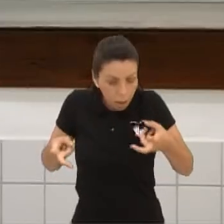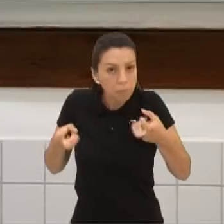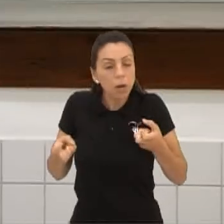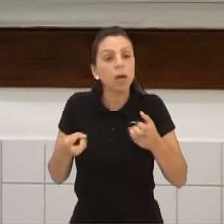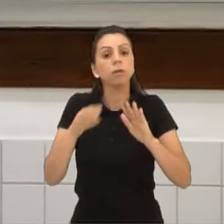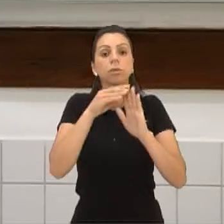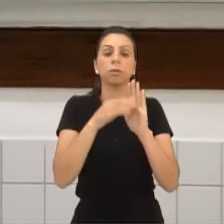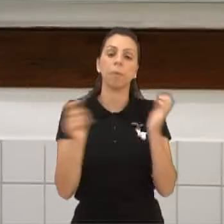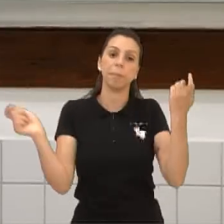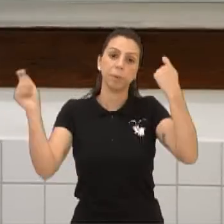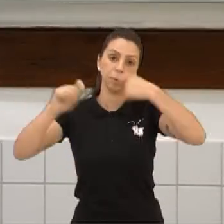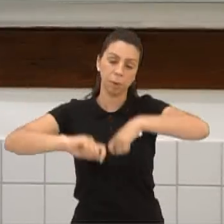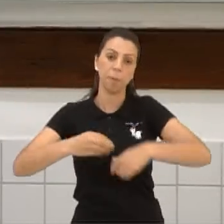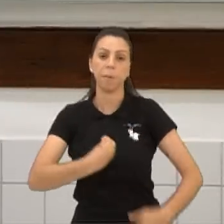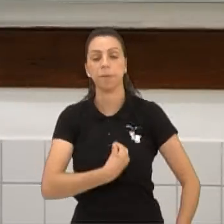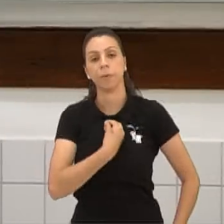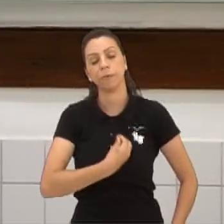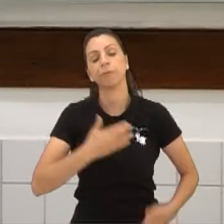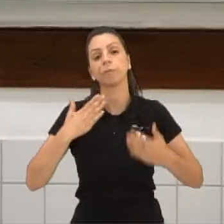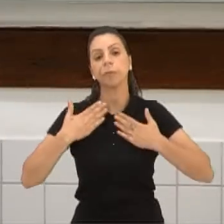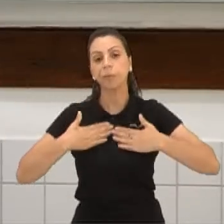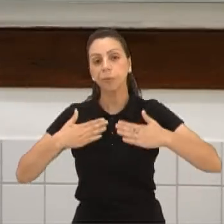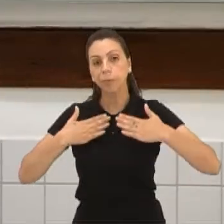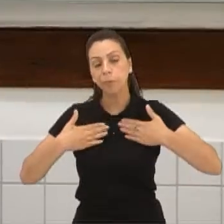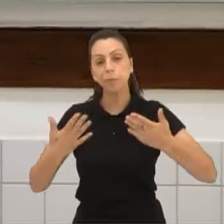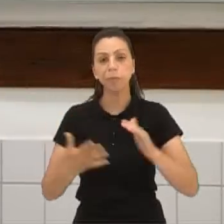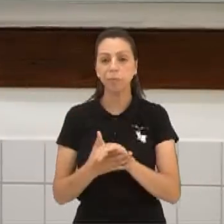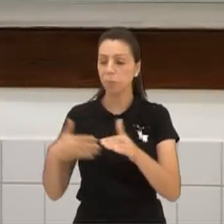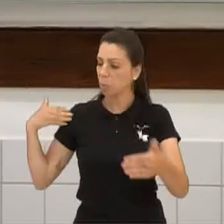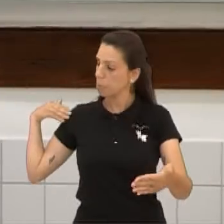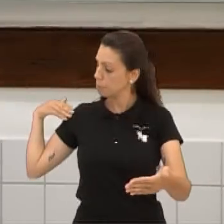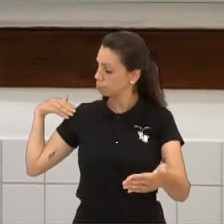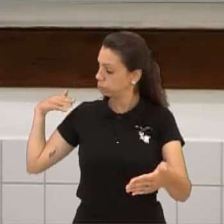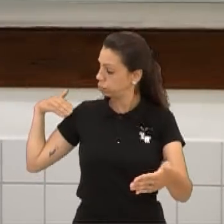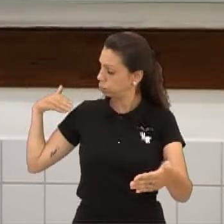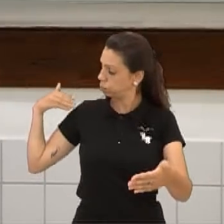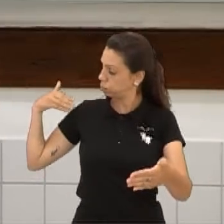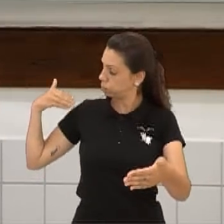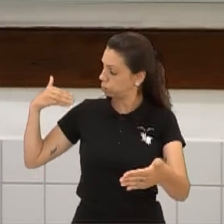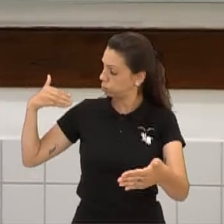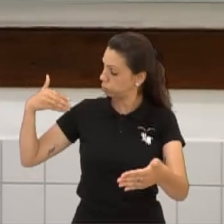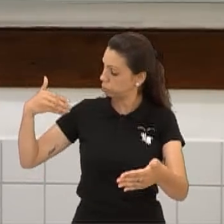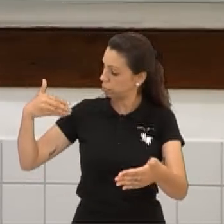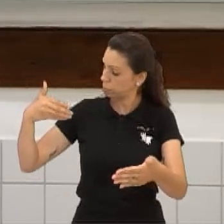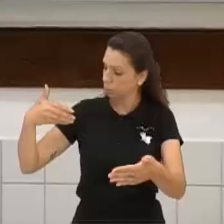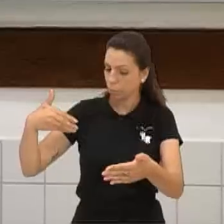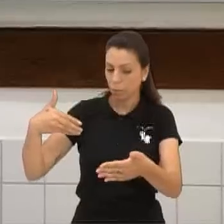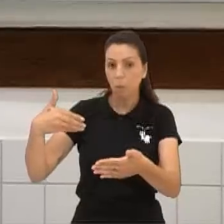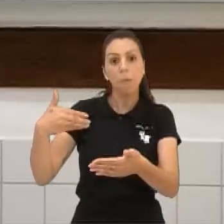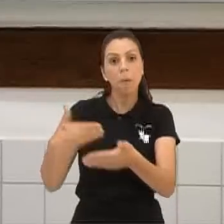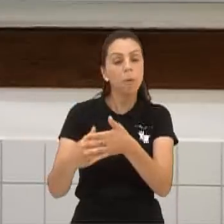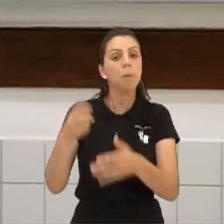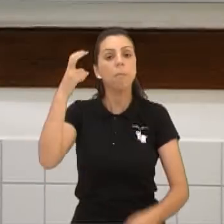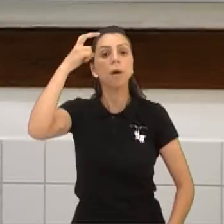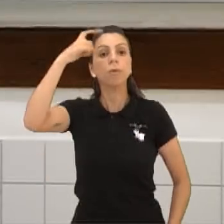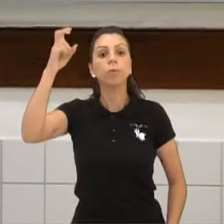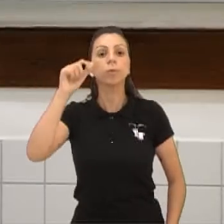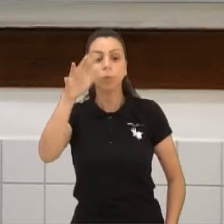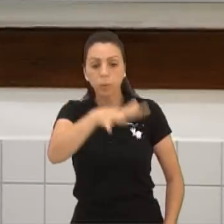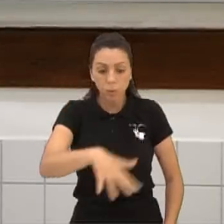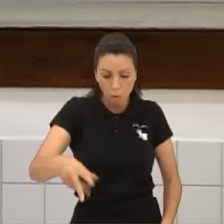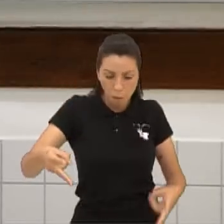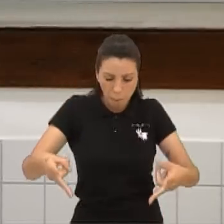mais tranquila, de lá para cá, nós passamos por uma cultura de exploração